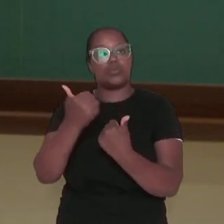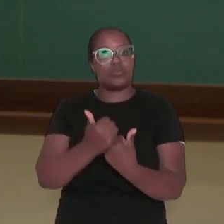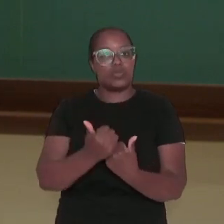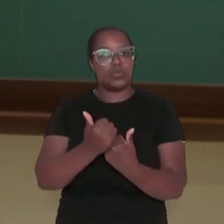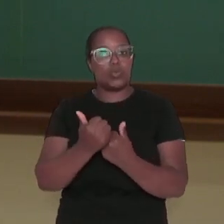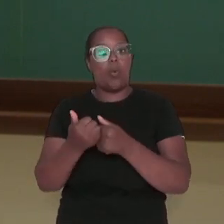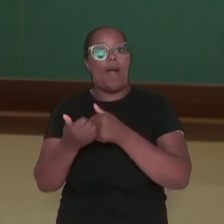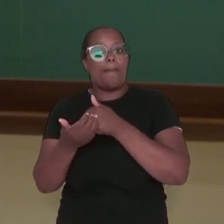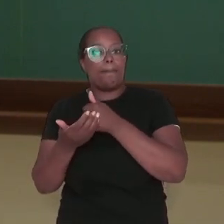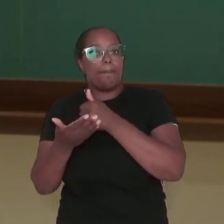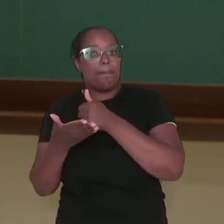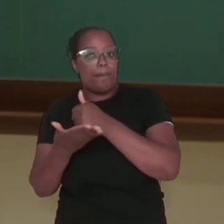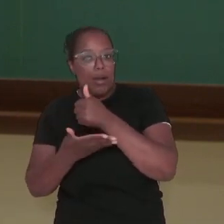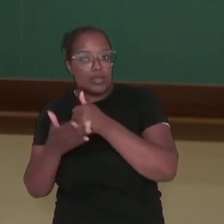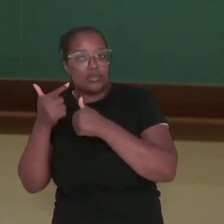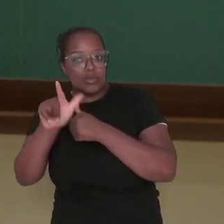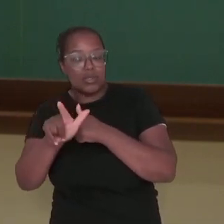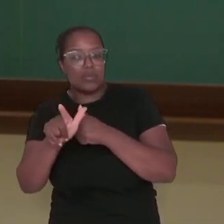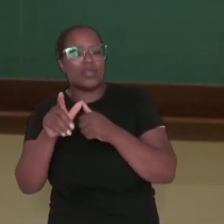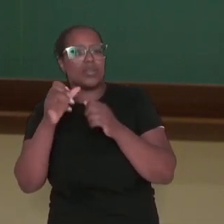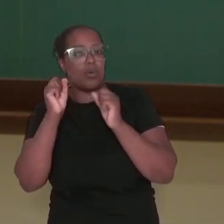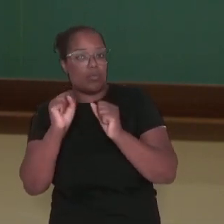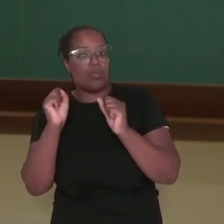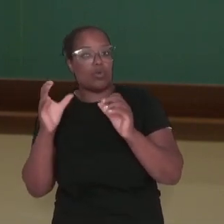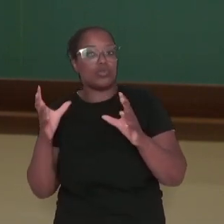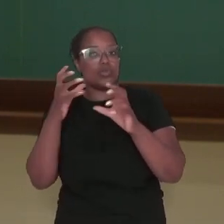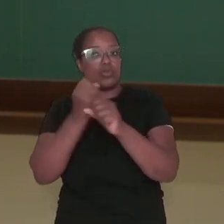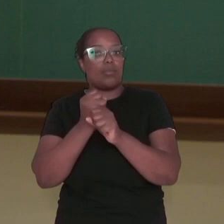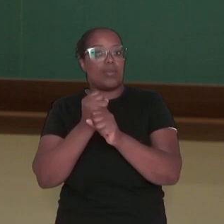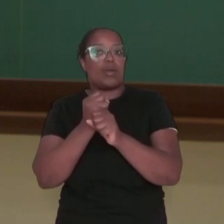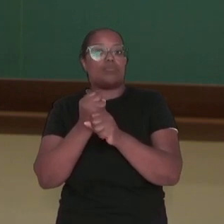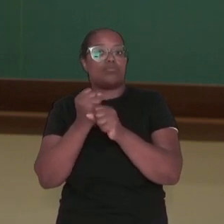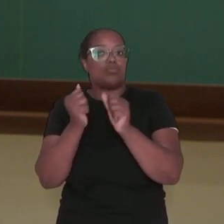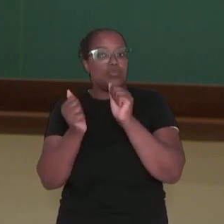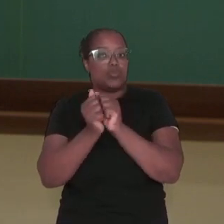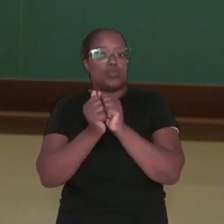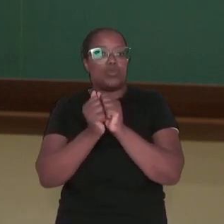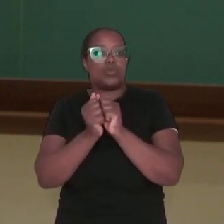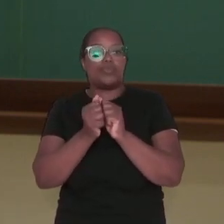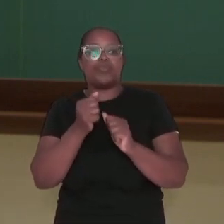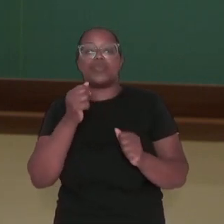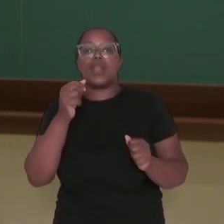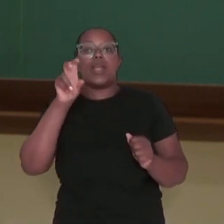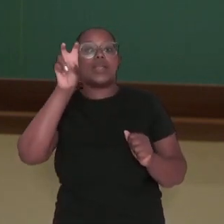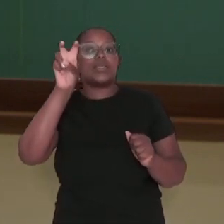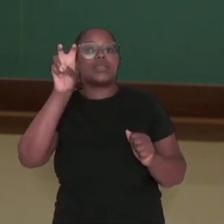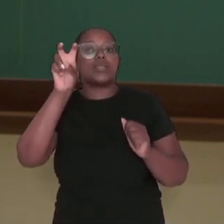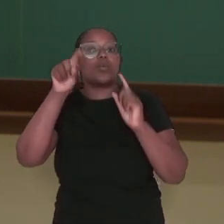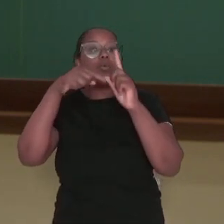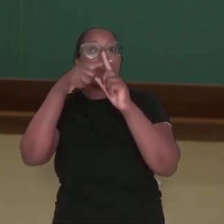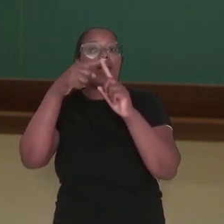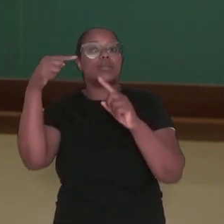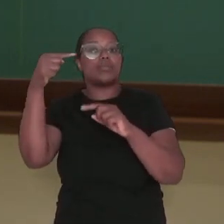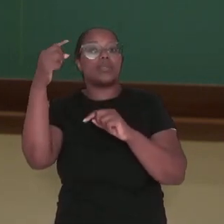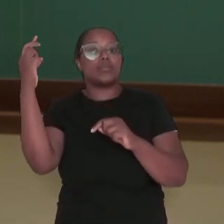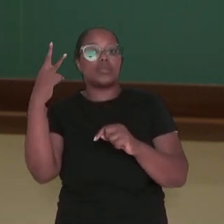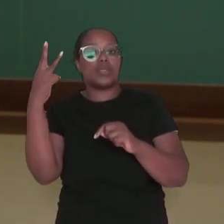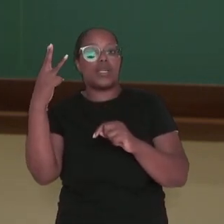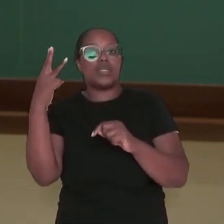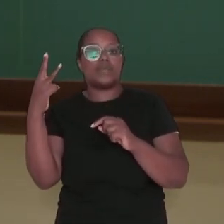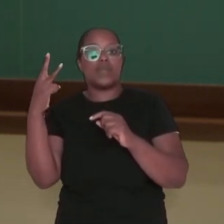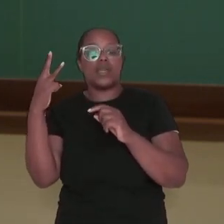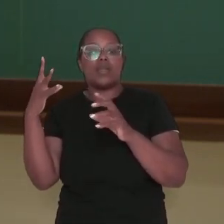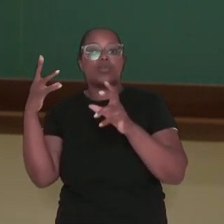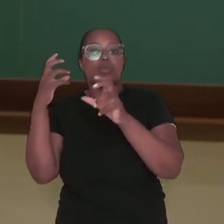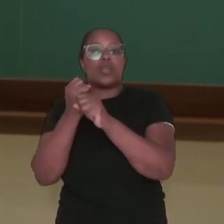estou multiplicando, posso somar os expoentes. E o resultado, pessoal, ó, 5 mais menos 3 fica 10